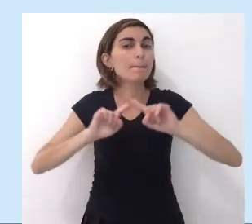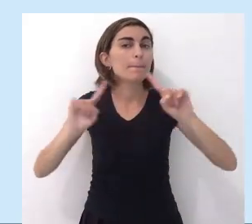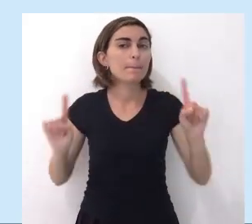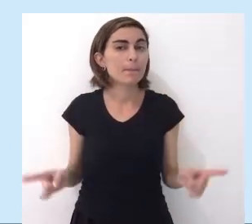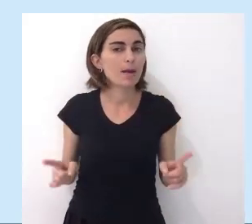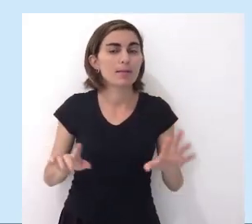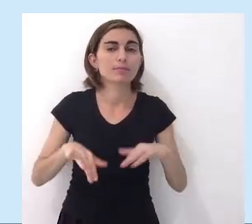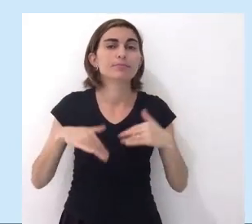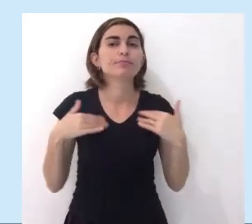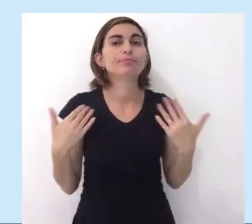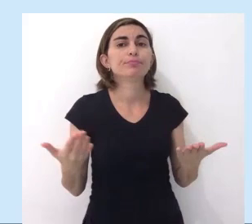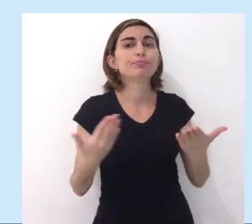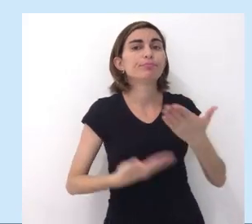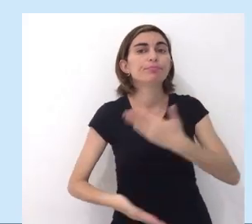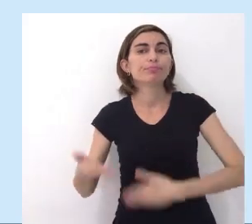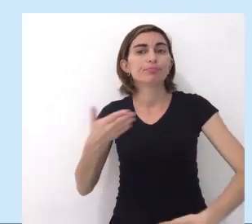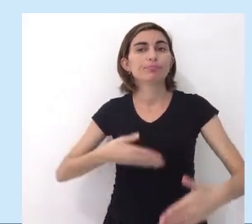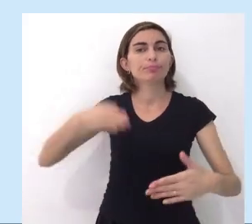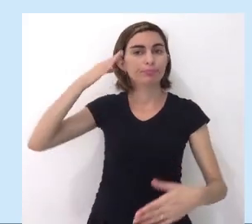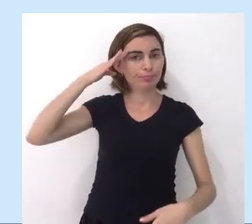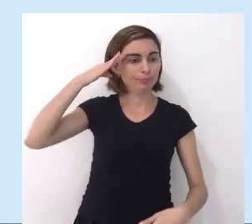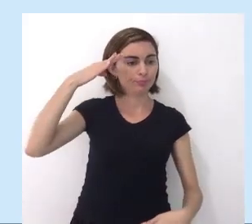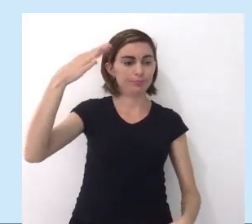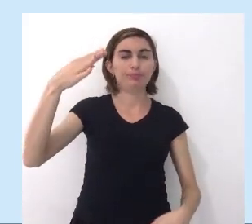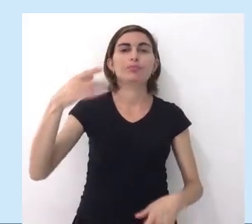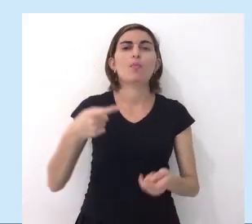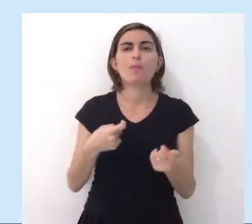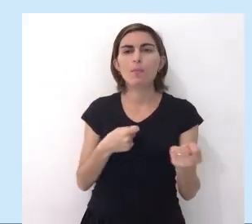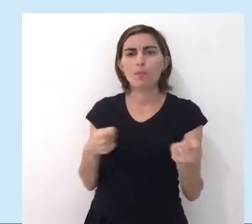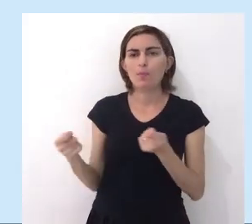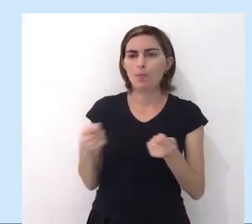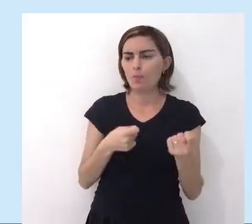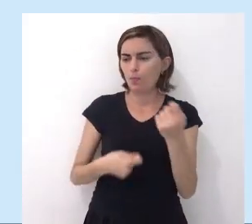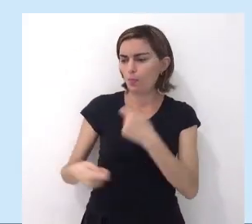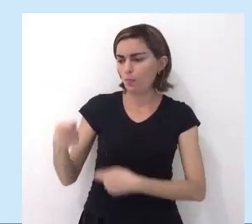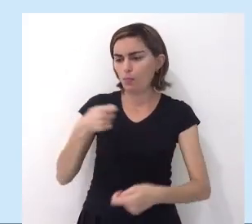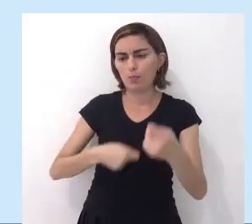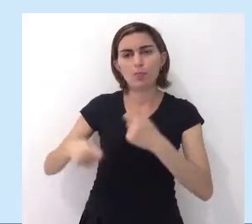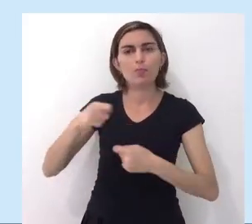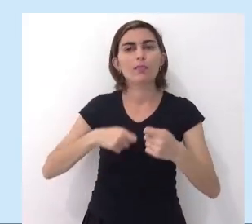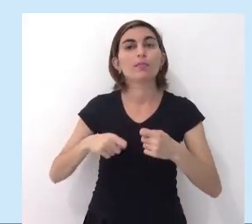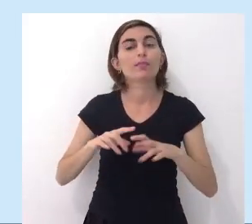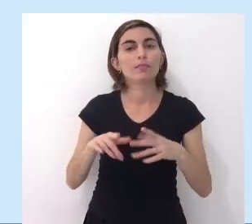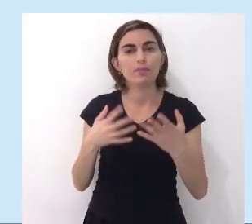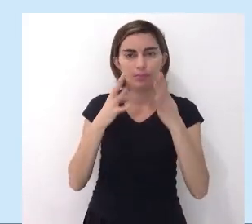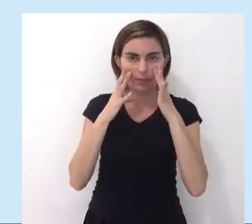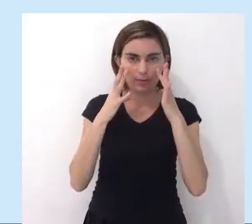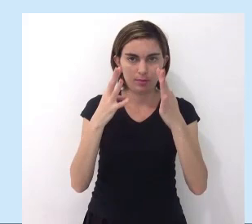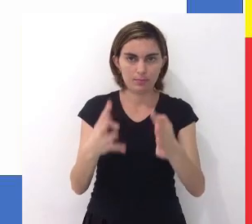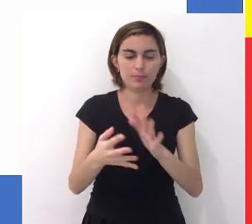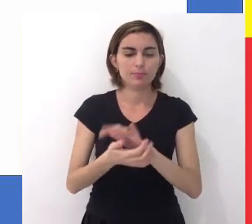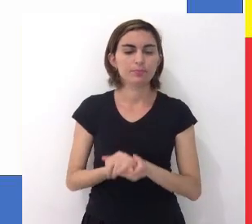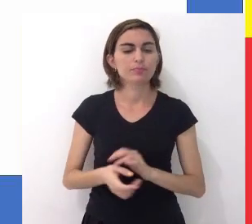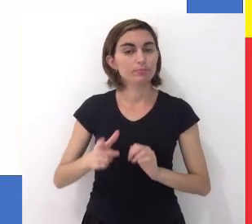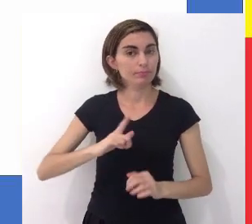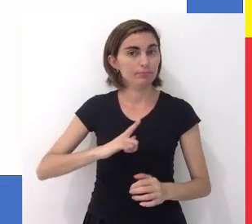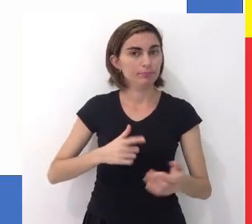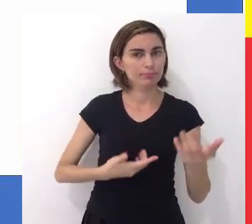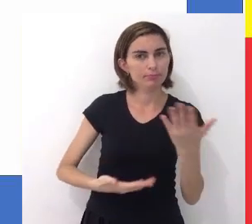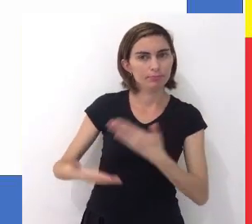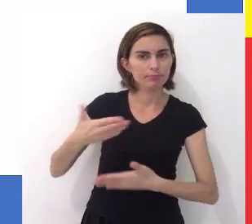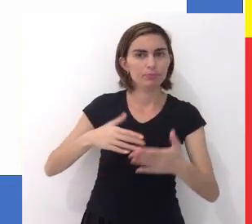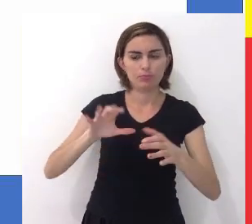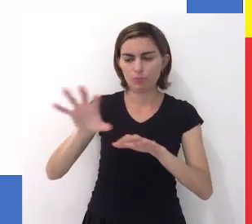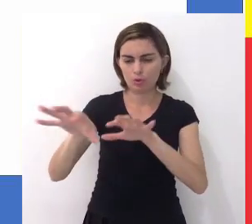Mas qual a relação principal do monopólio? Qual é essa relação monopolista? Observa na tela. Existe uma relação